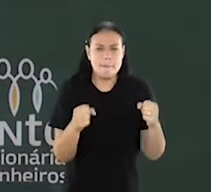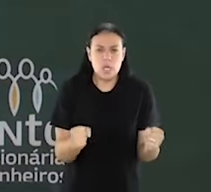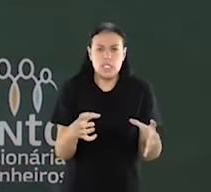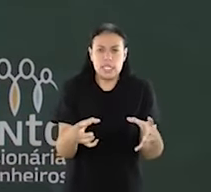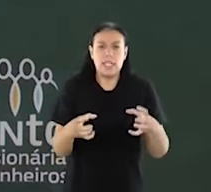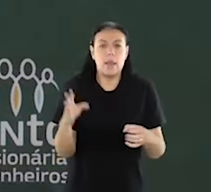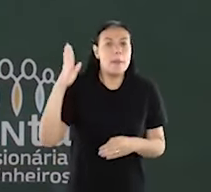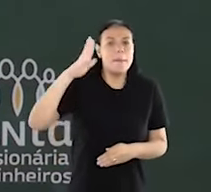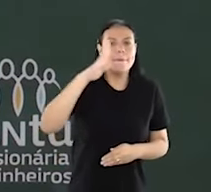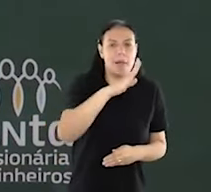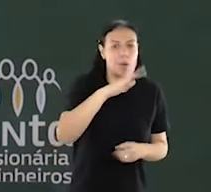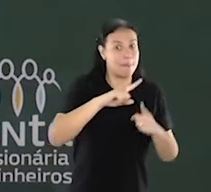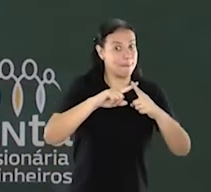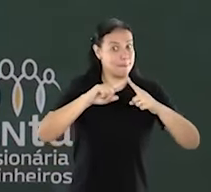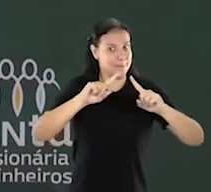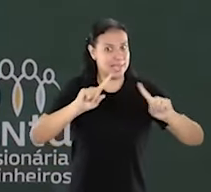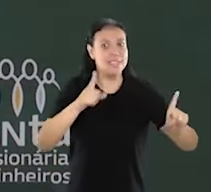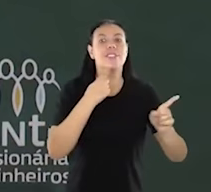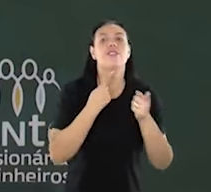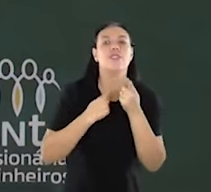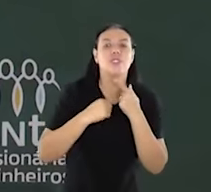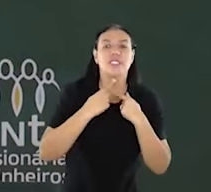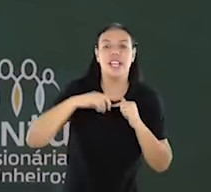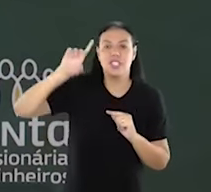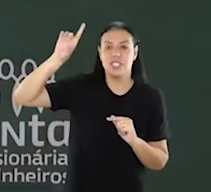Deus que vai ser estabelecido.